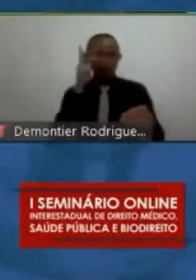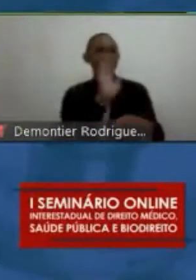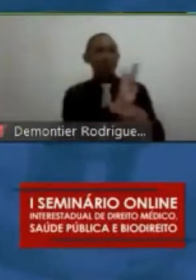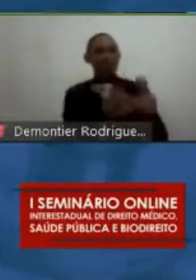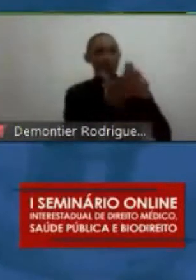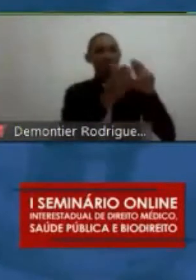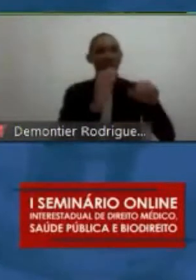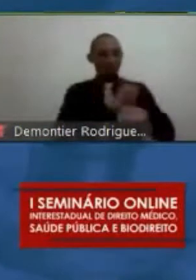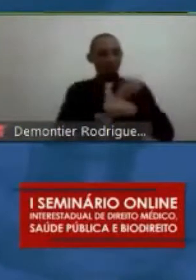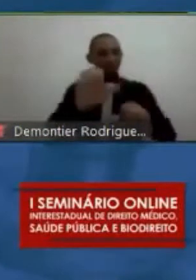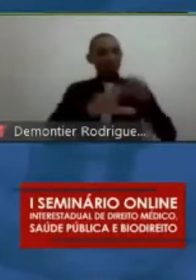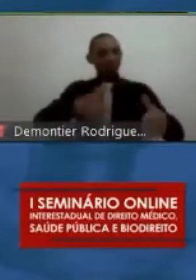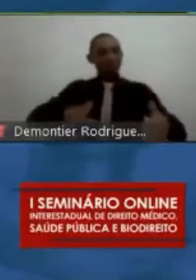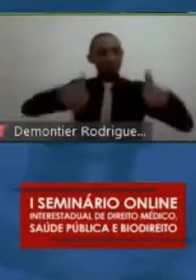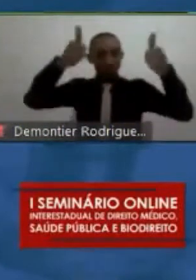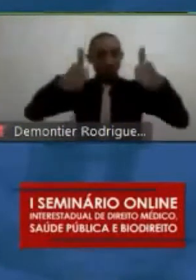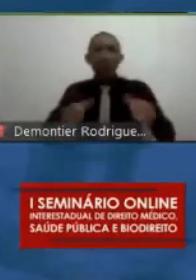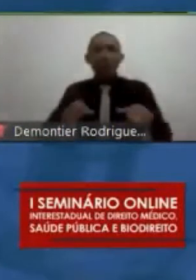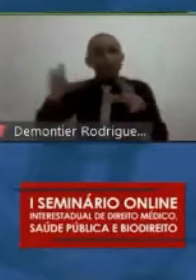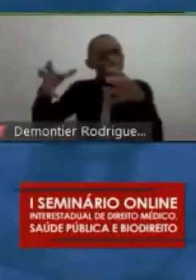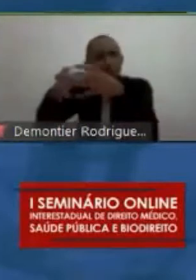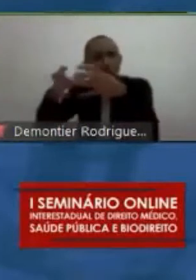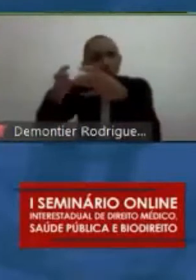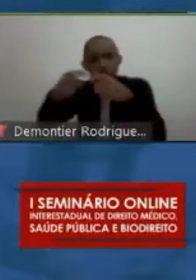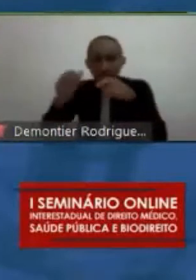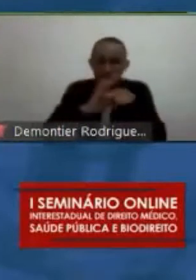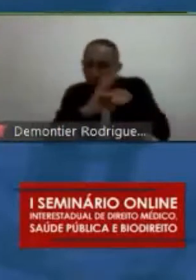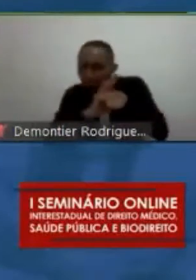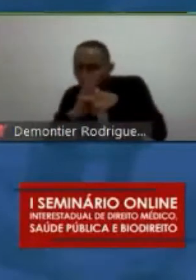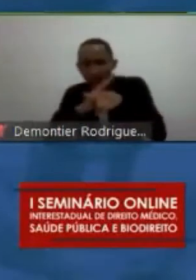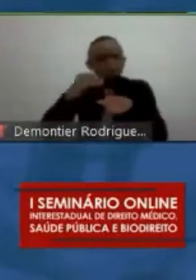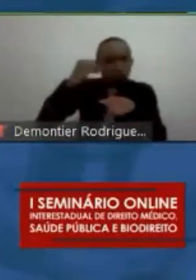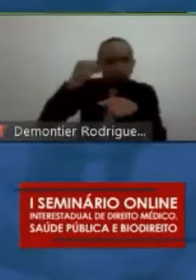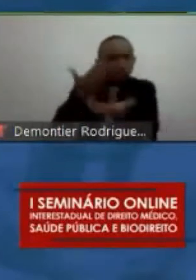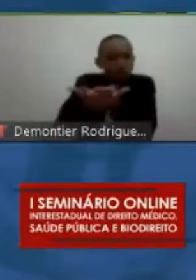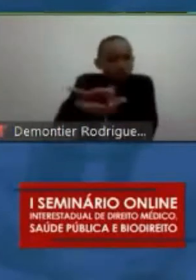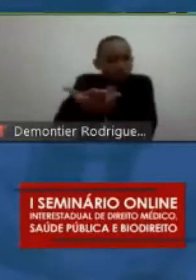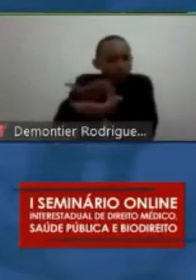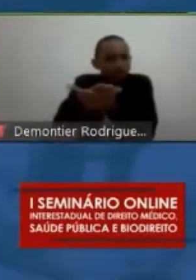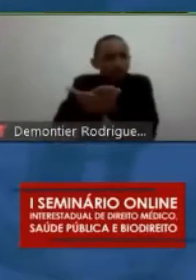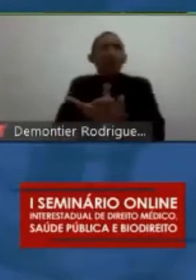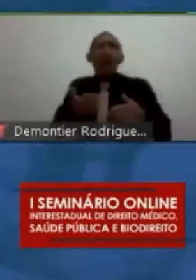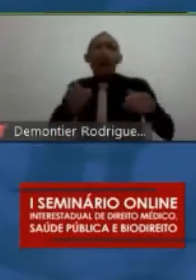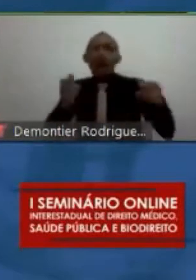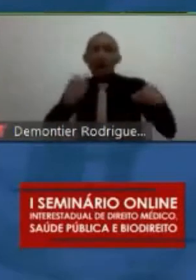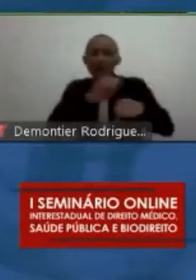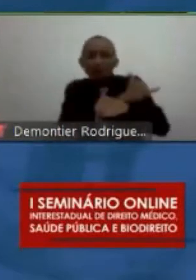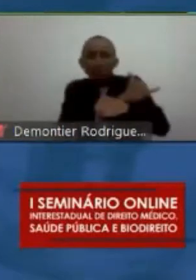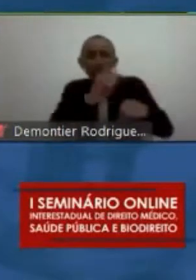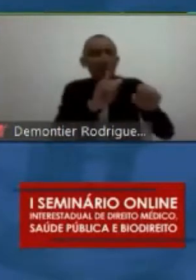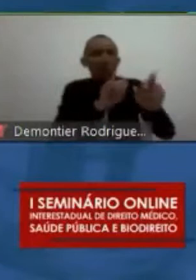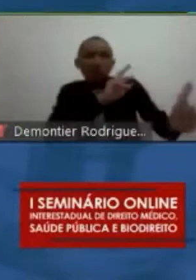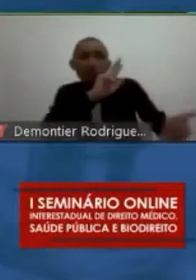estratégias. A conclusão que eles chegaram, depois de muitos anos de experiência, foi: essas múltiplas estratégias devem